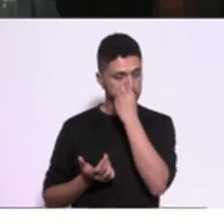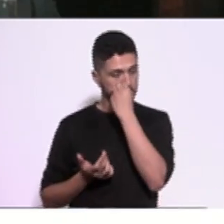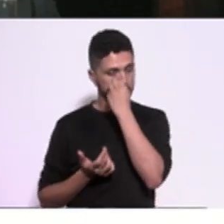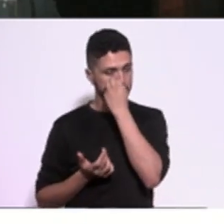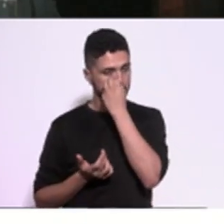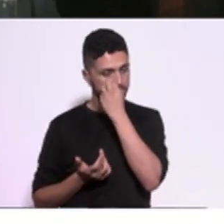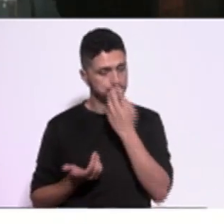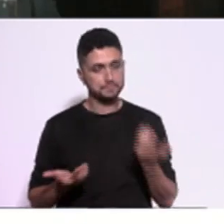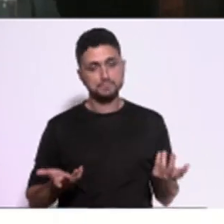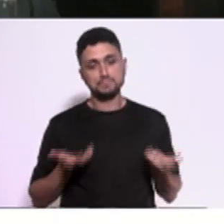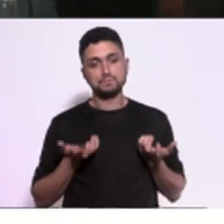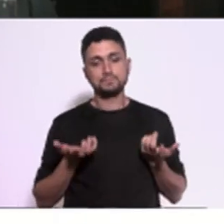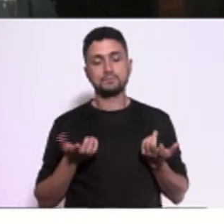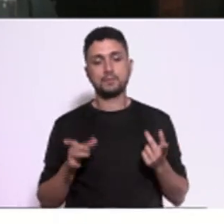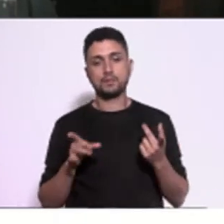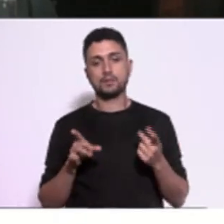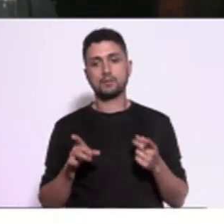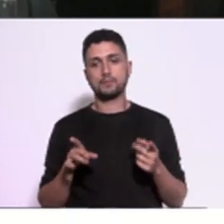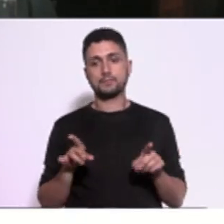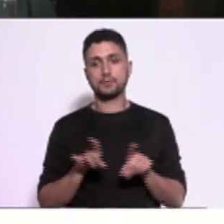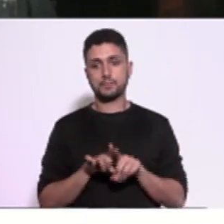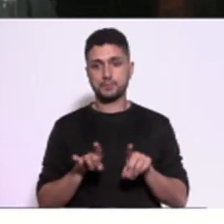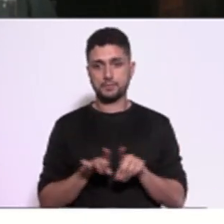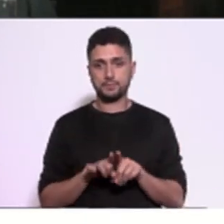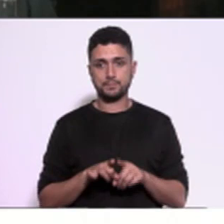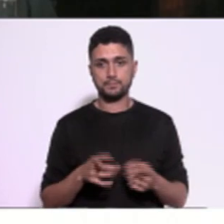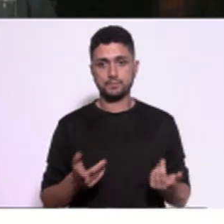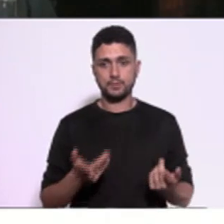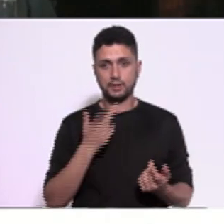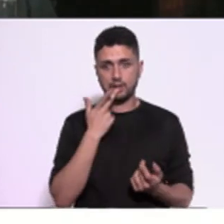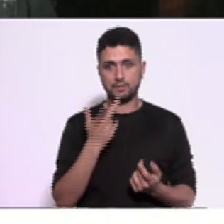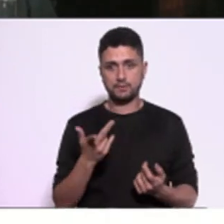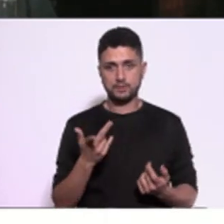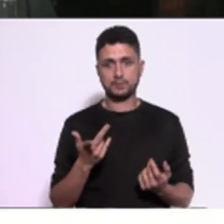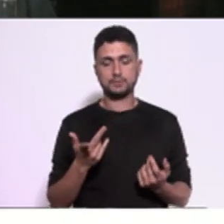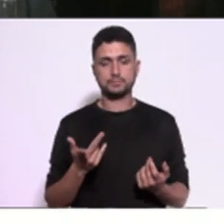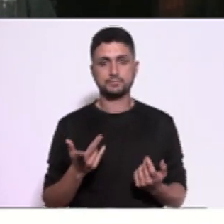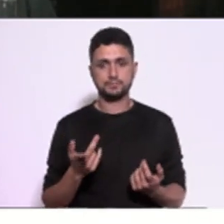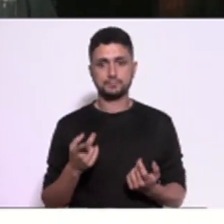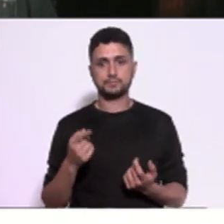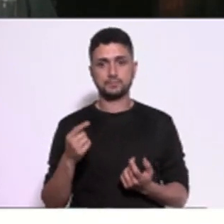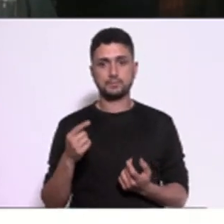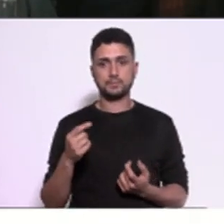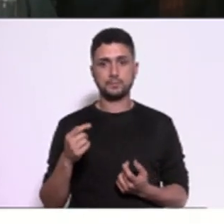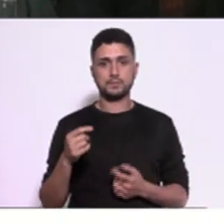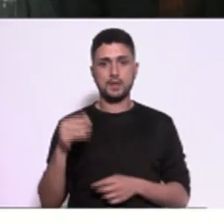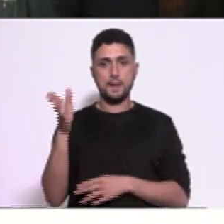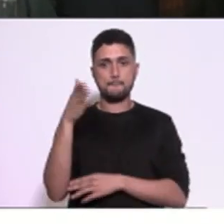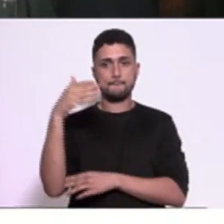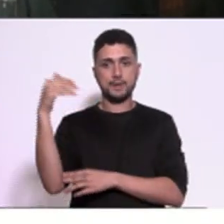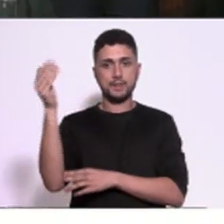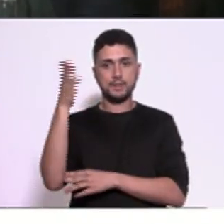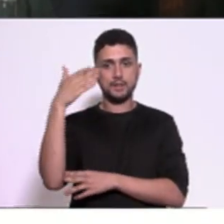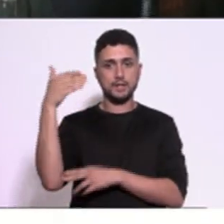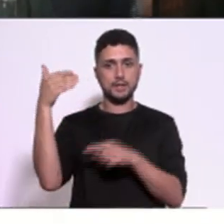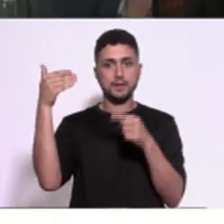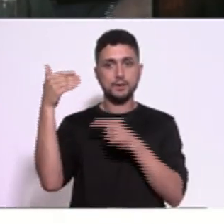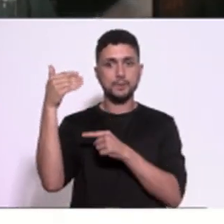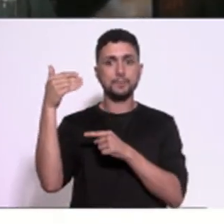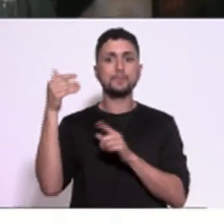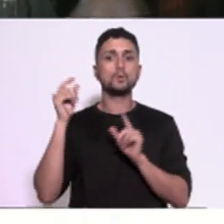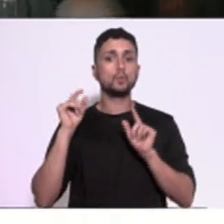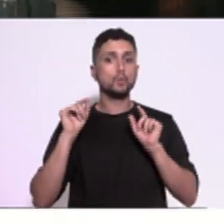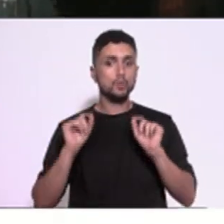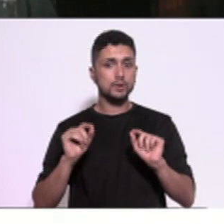também me referir que esta bandeira está inspirado